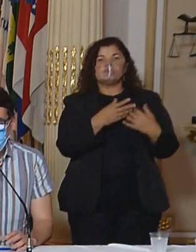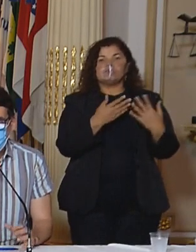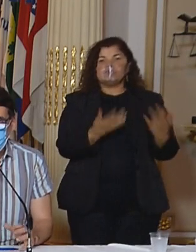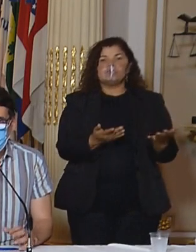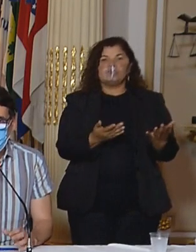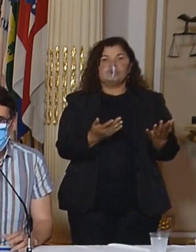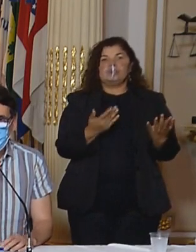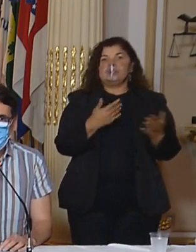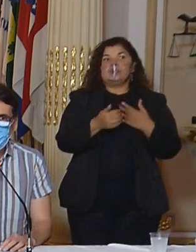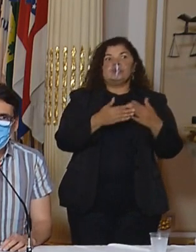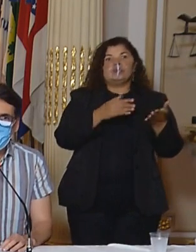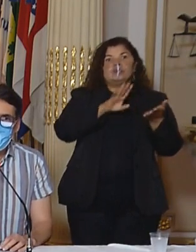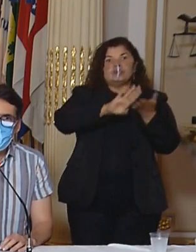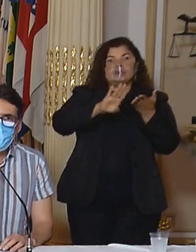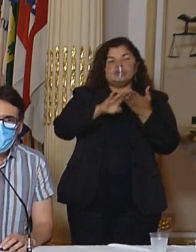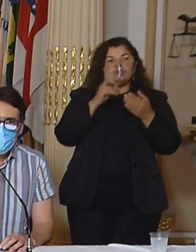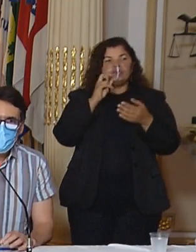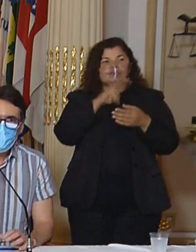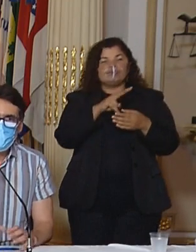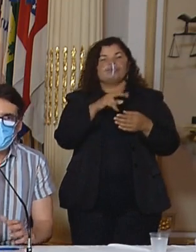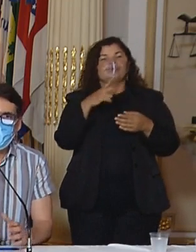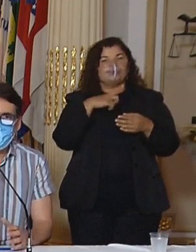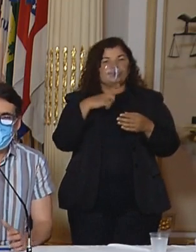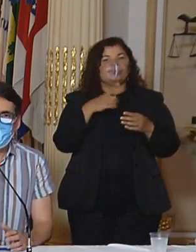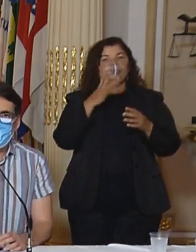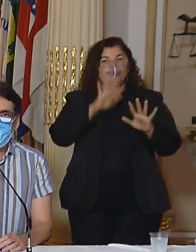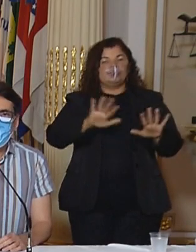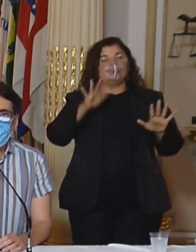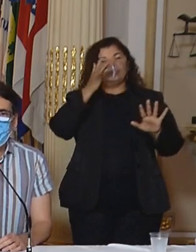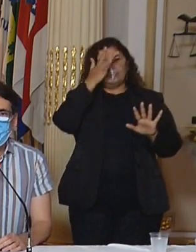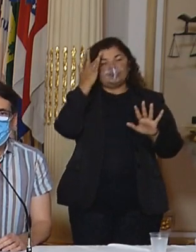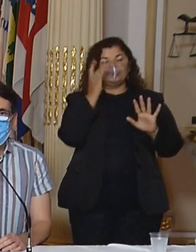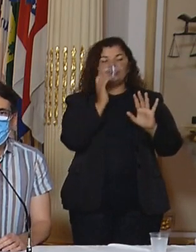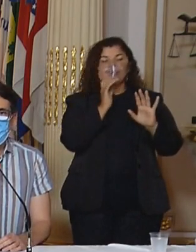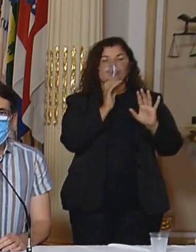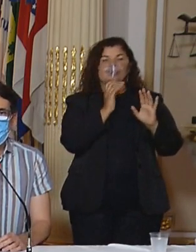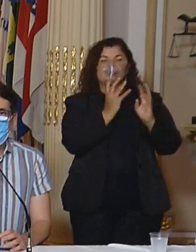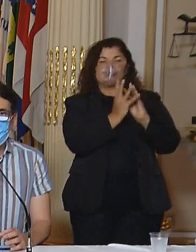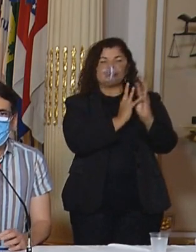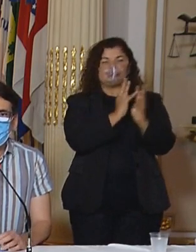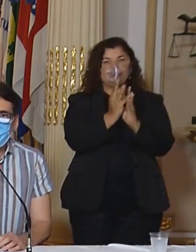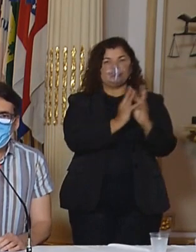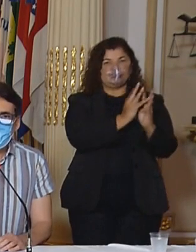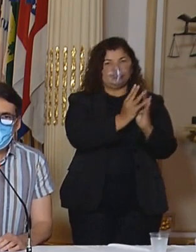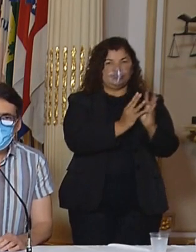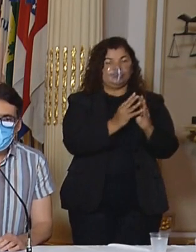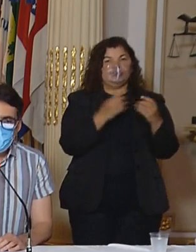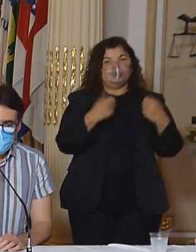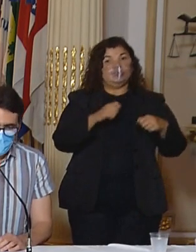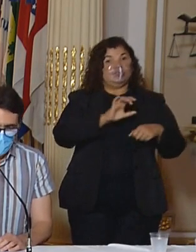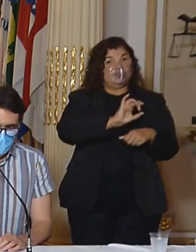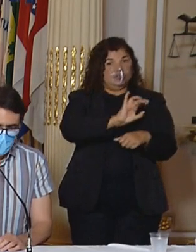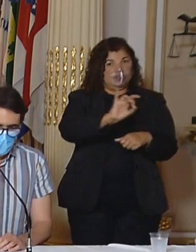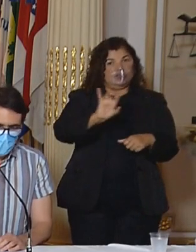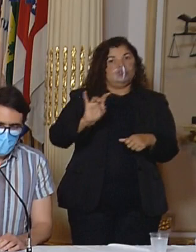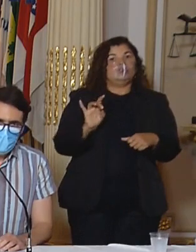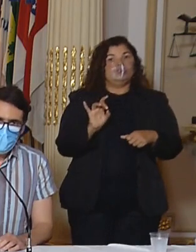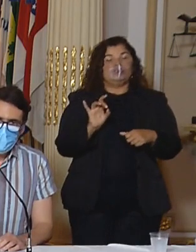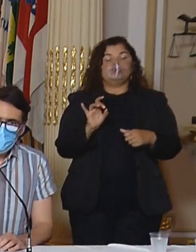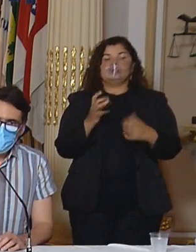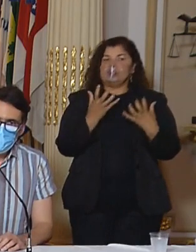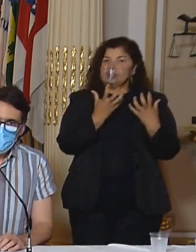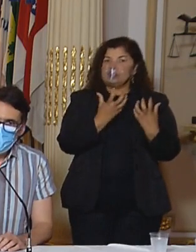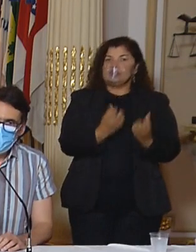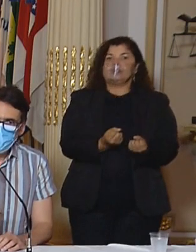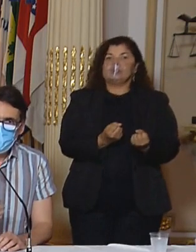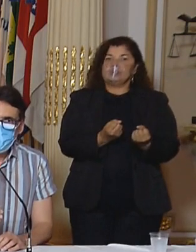na frente de alguns bancos, é que as pessoas ainda estão se aglomerando. Então, cada um precisa assumir que